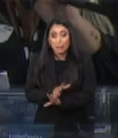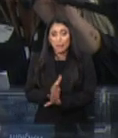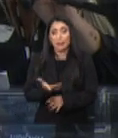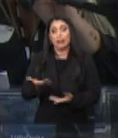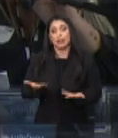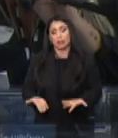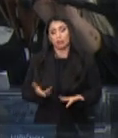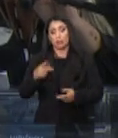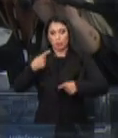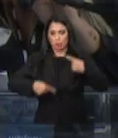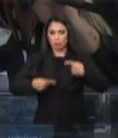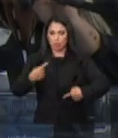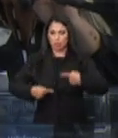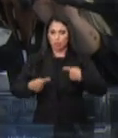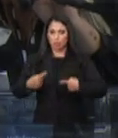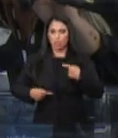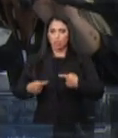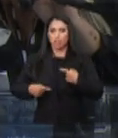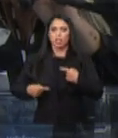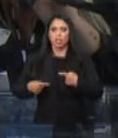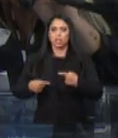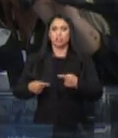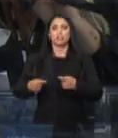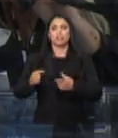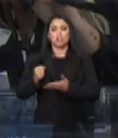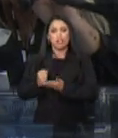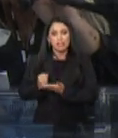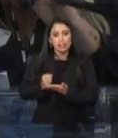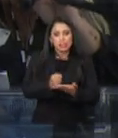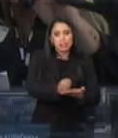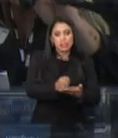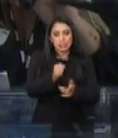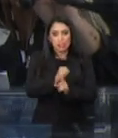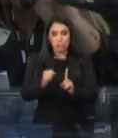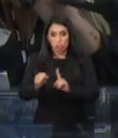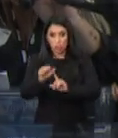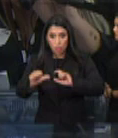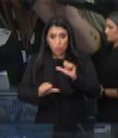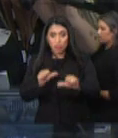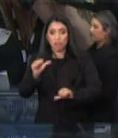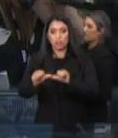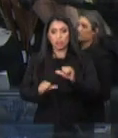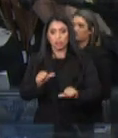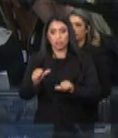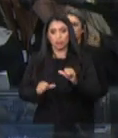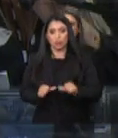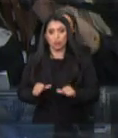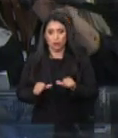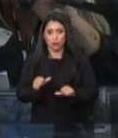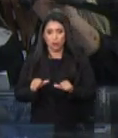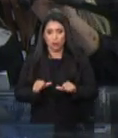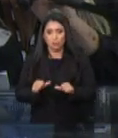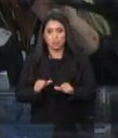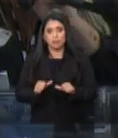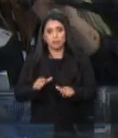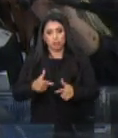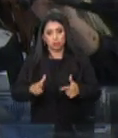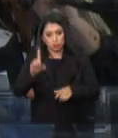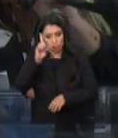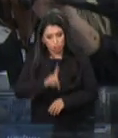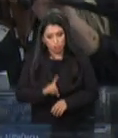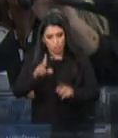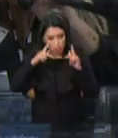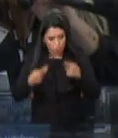uma política de assistência social que seja transformadora e norteadora pelas melhores práticas de